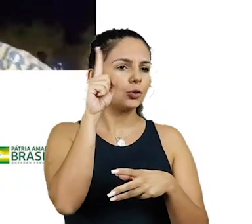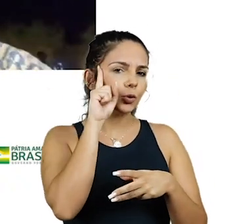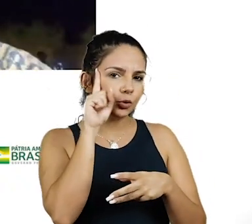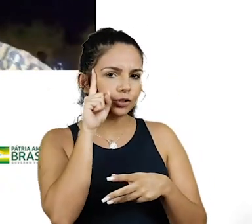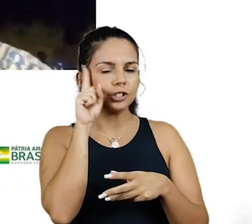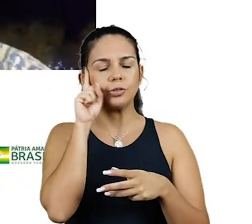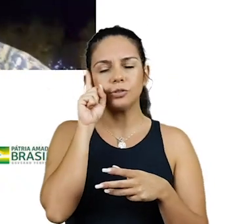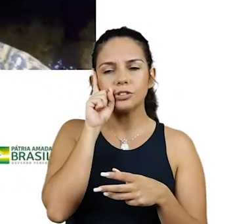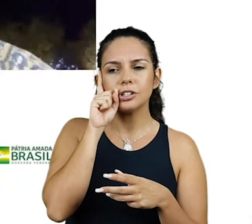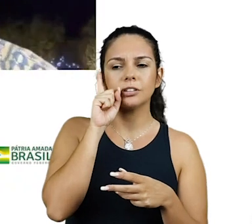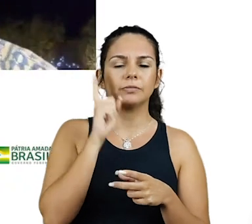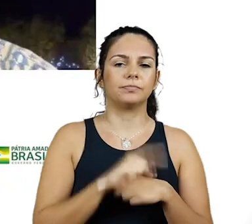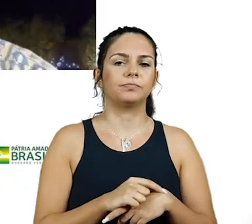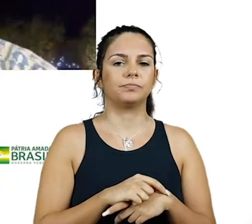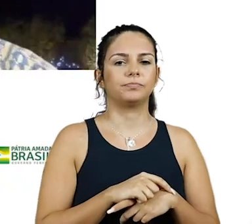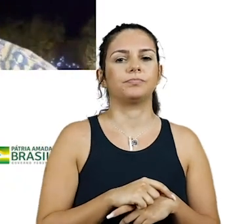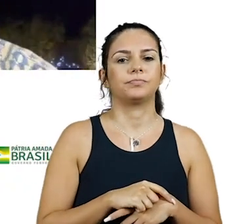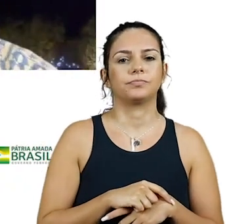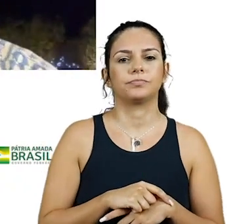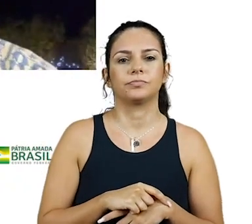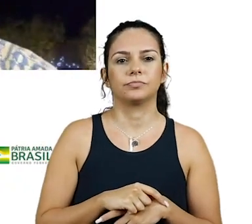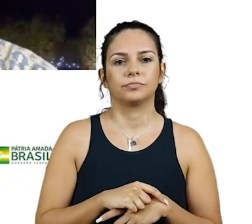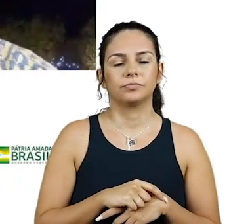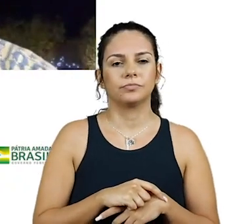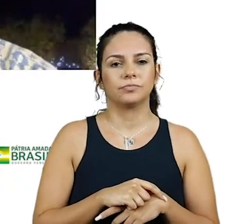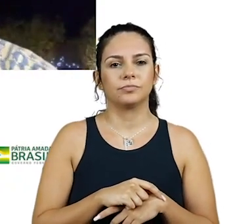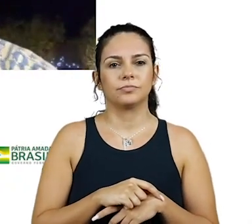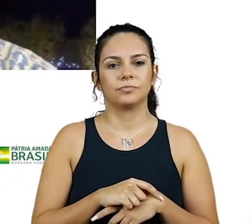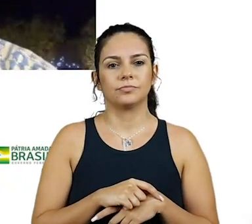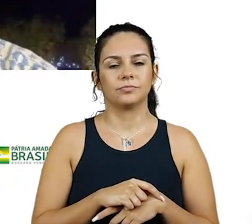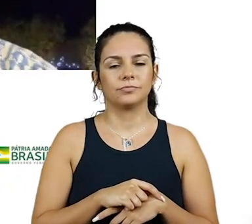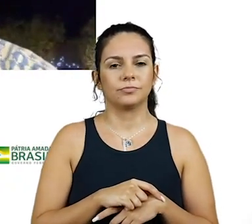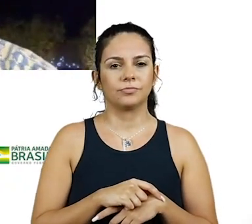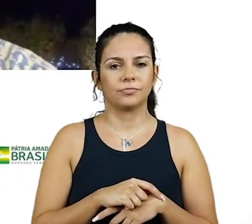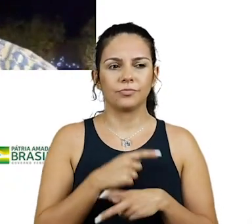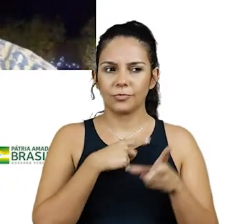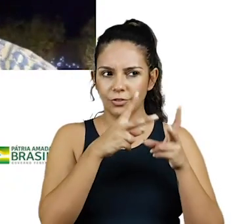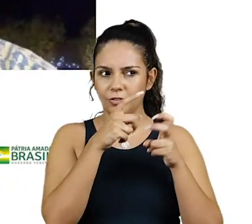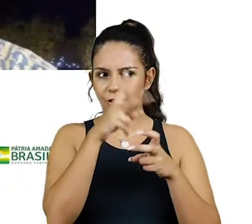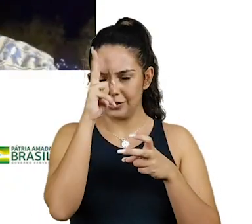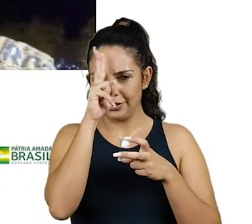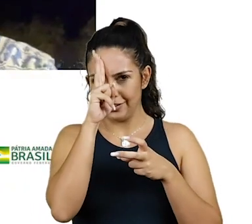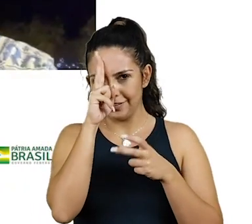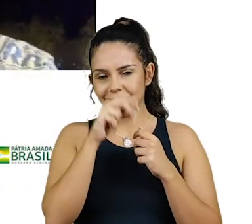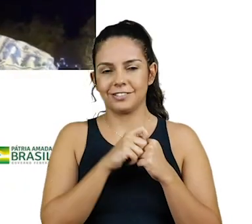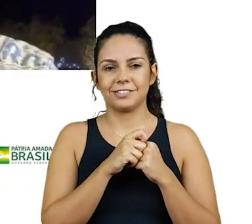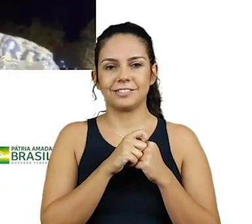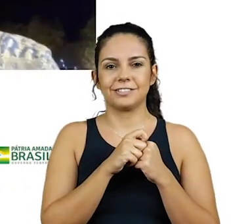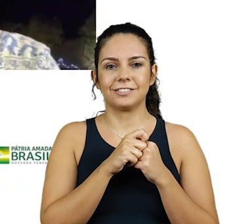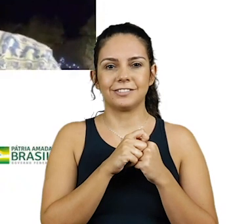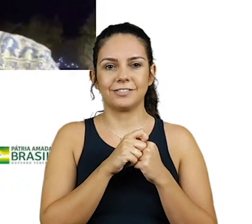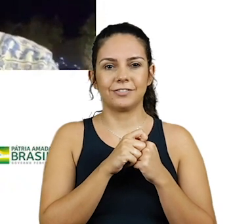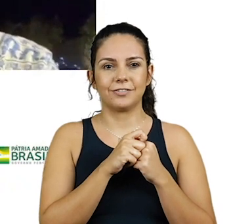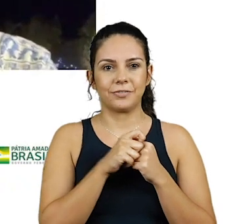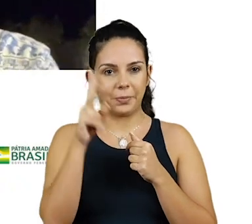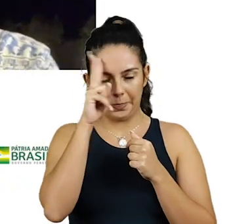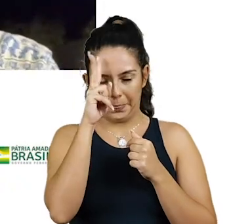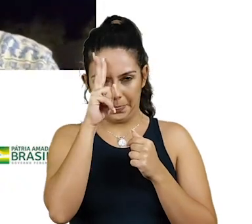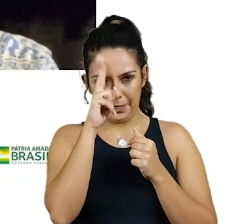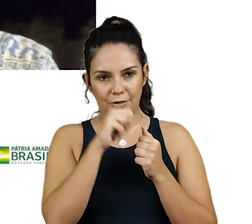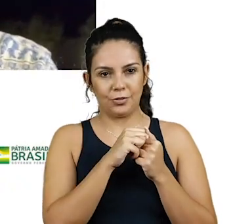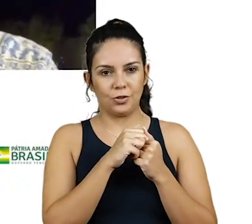cotidianas. Aí acho que é o treino de jornalista. Falei, essa história tá esquisita. E mesmo quando eram